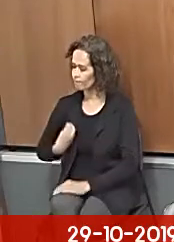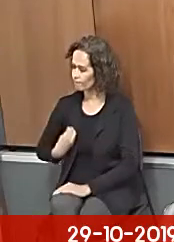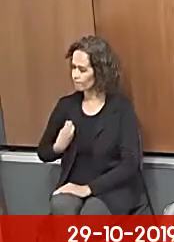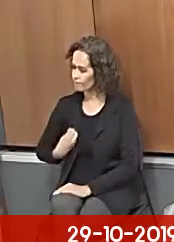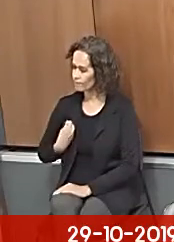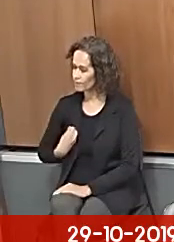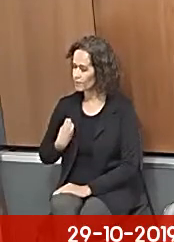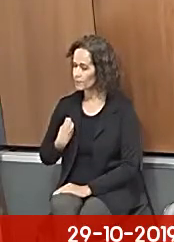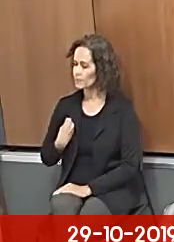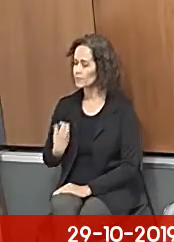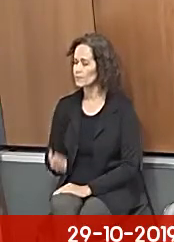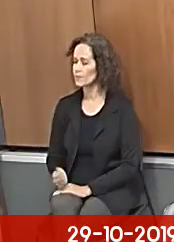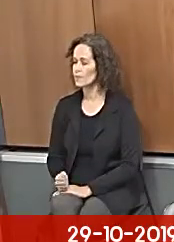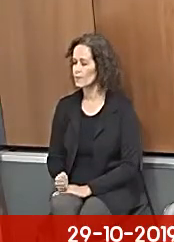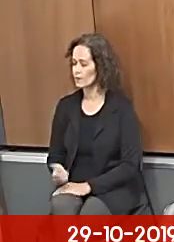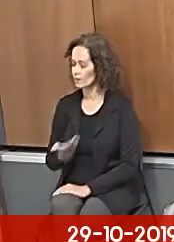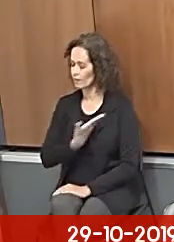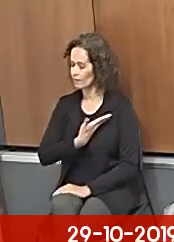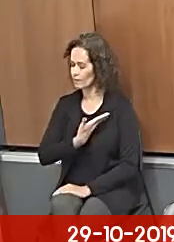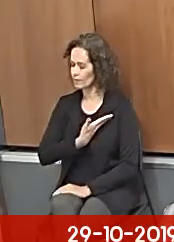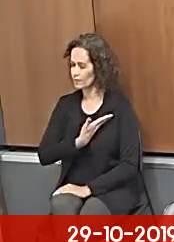todos companheiros.